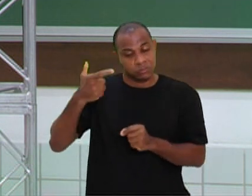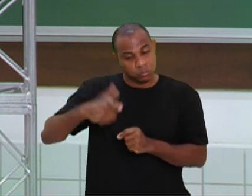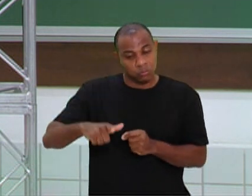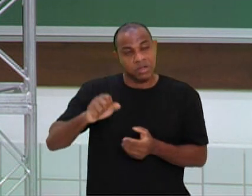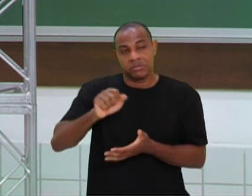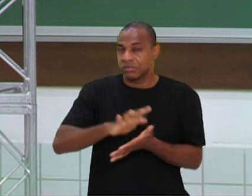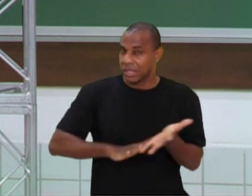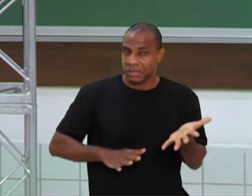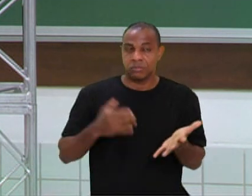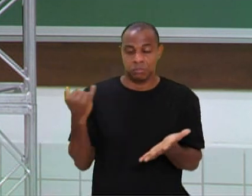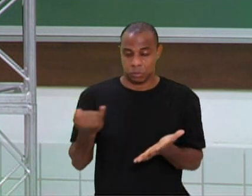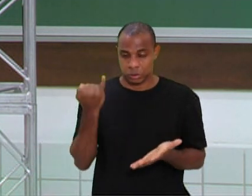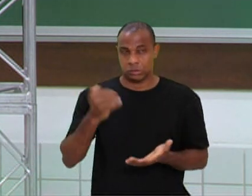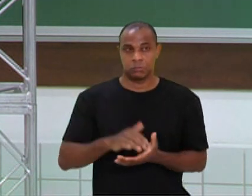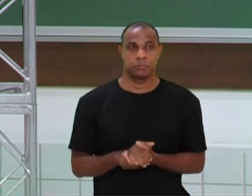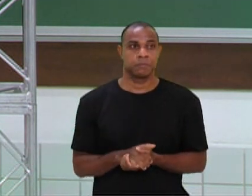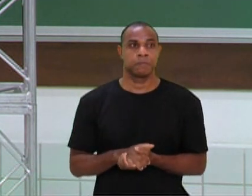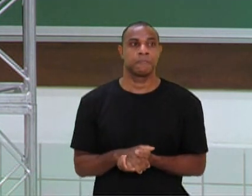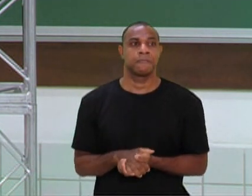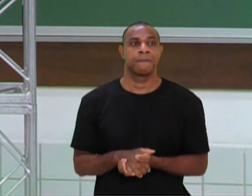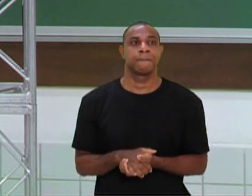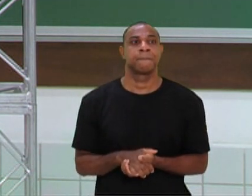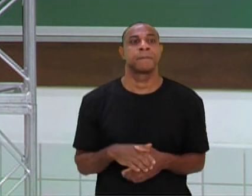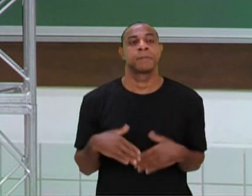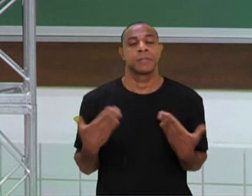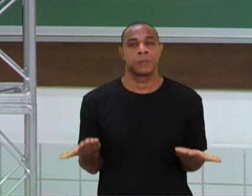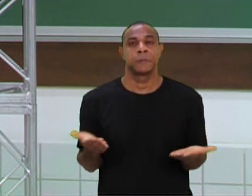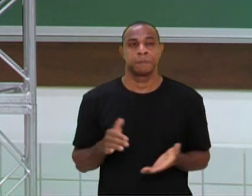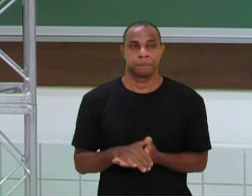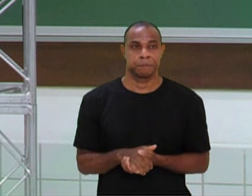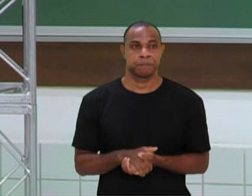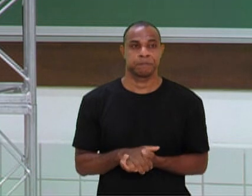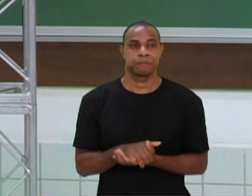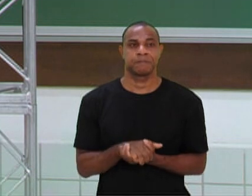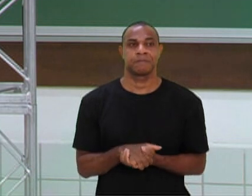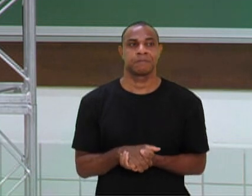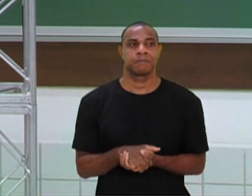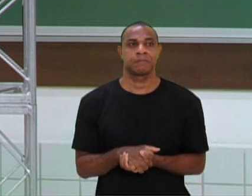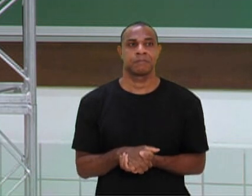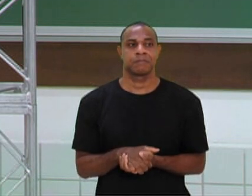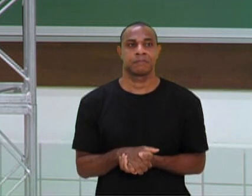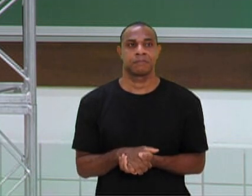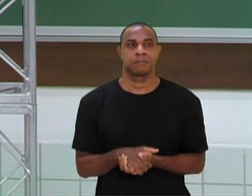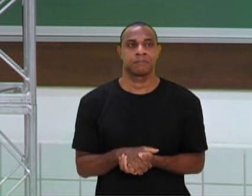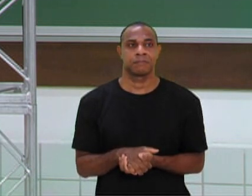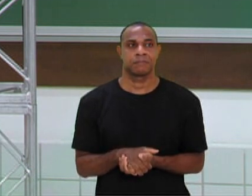aqui, ok? Pessoal, vamos lá então.